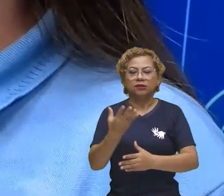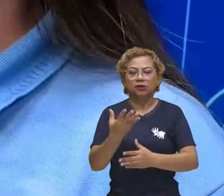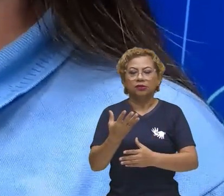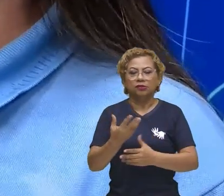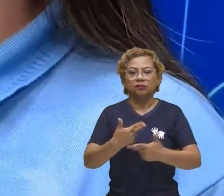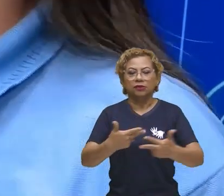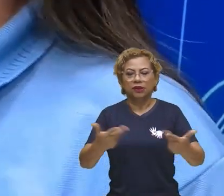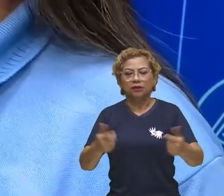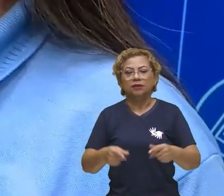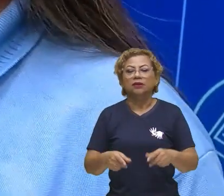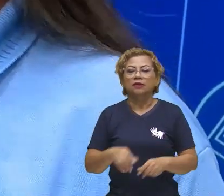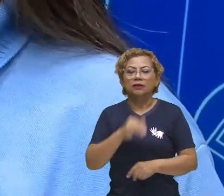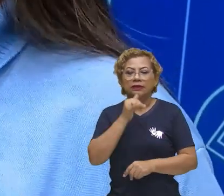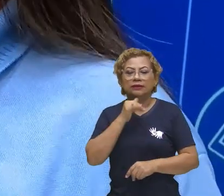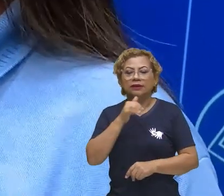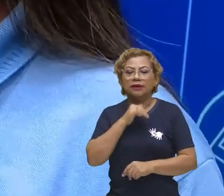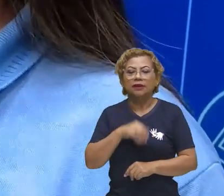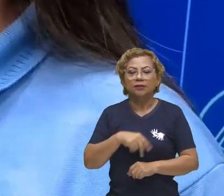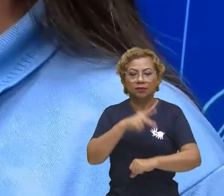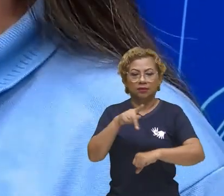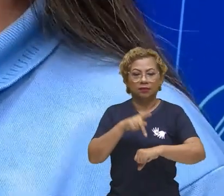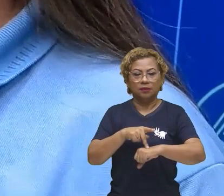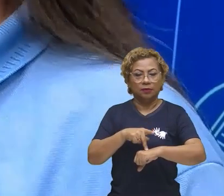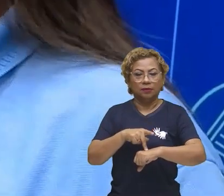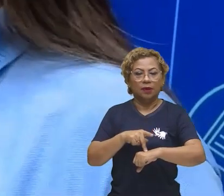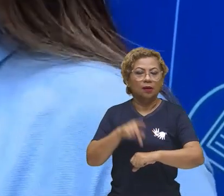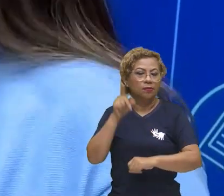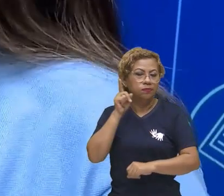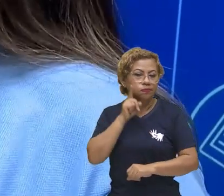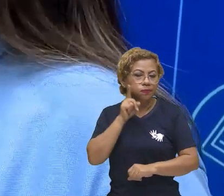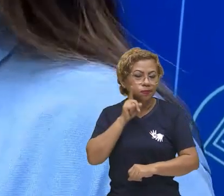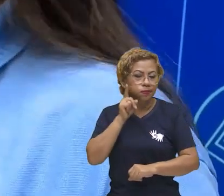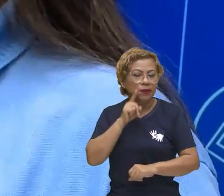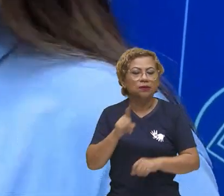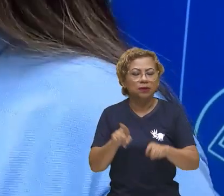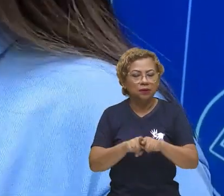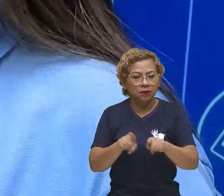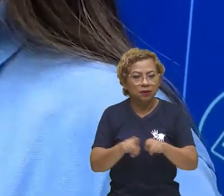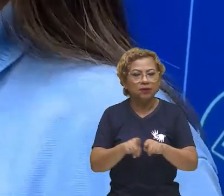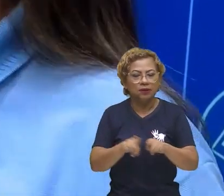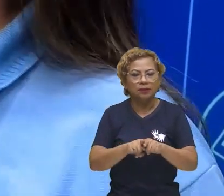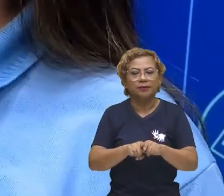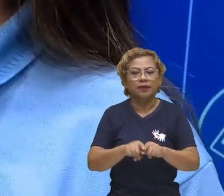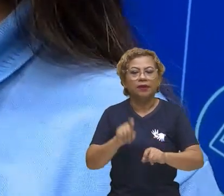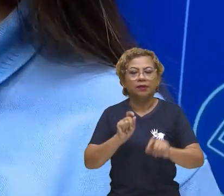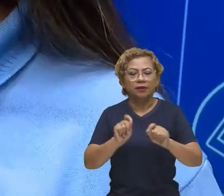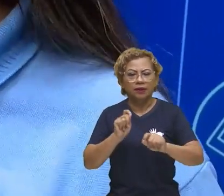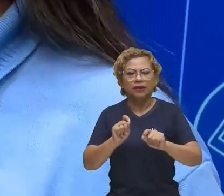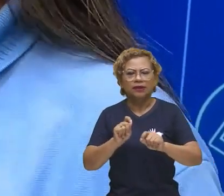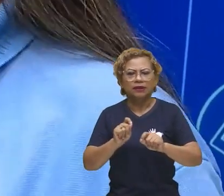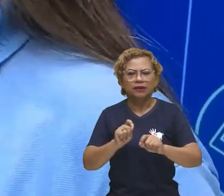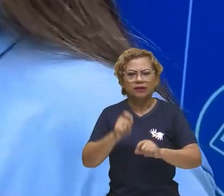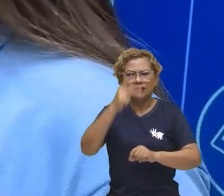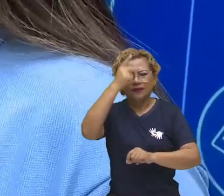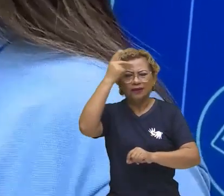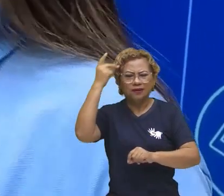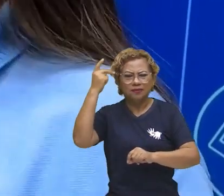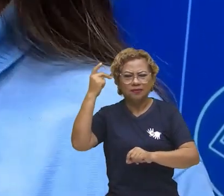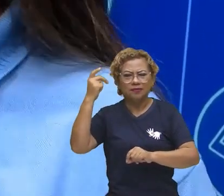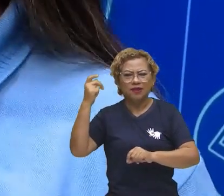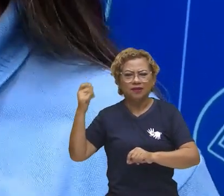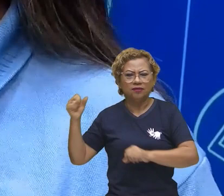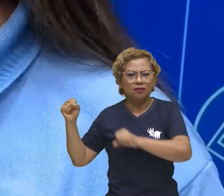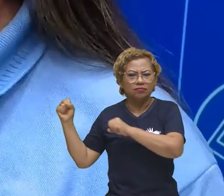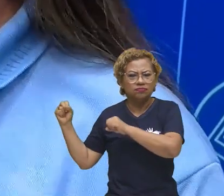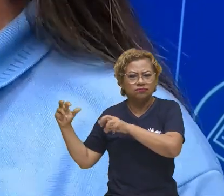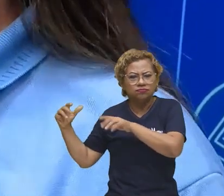grande potência. Nós vamos ver agora também a questão da migração, a população saindo do rural e